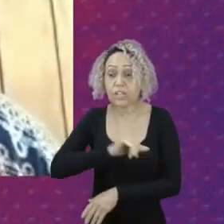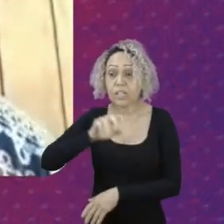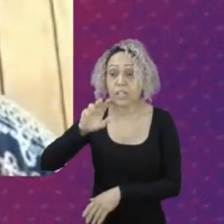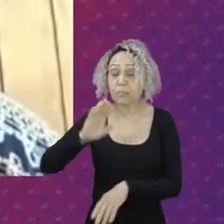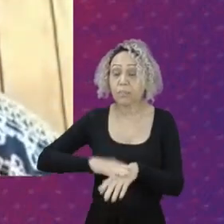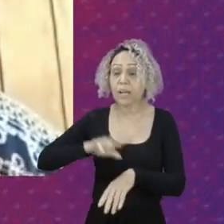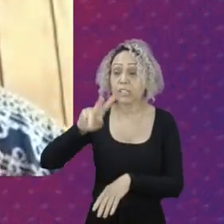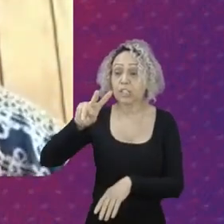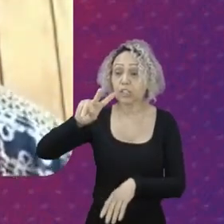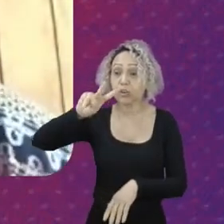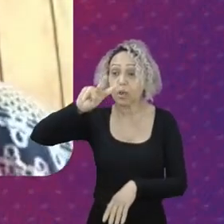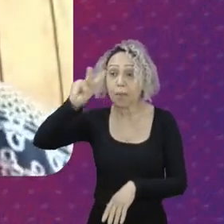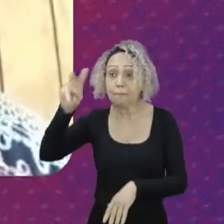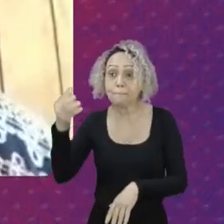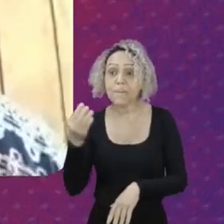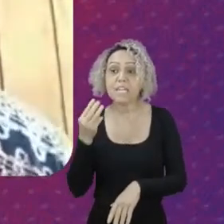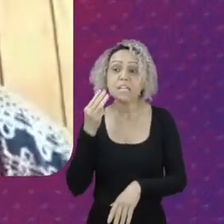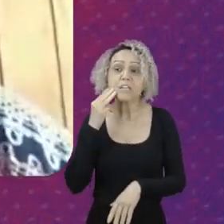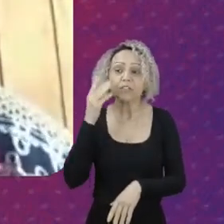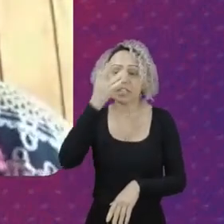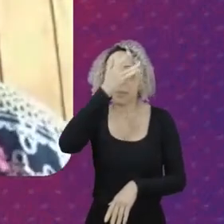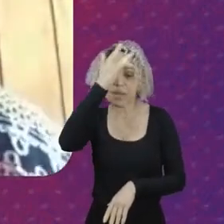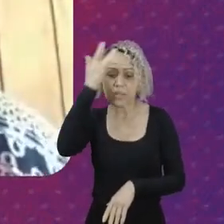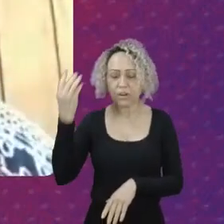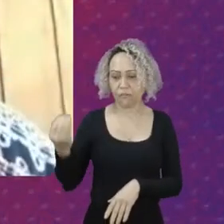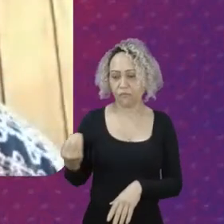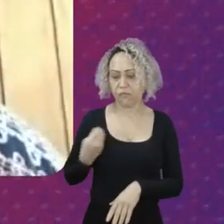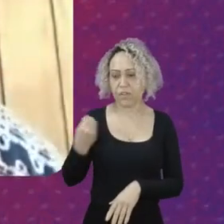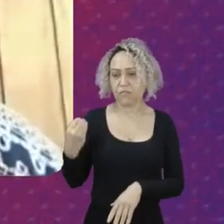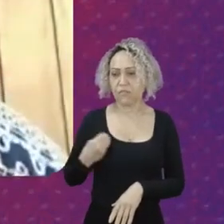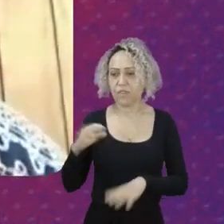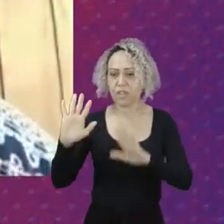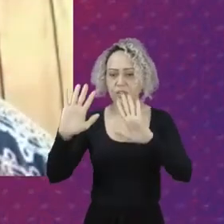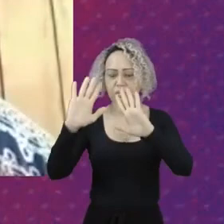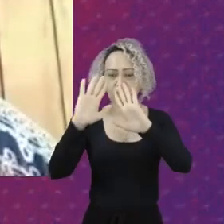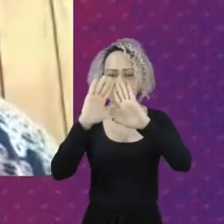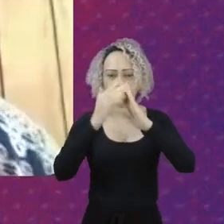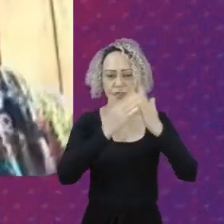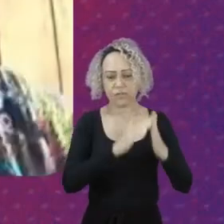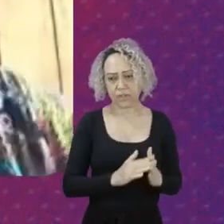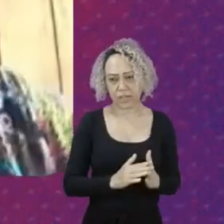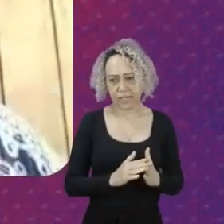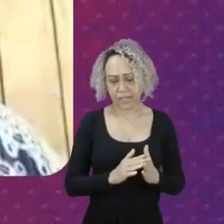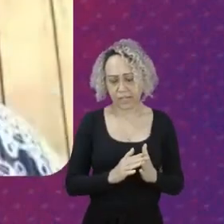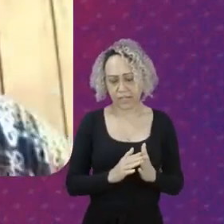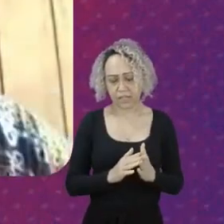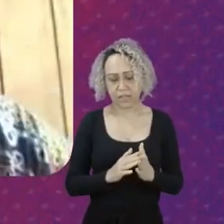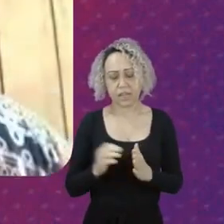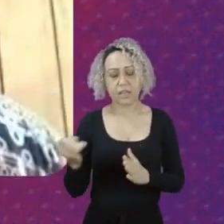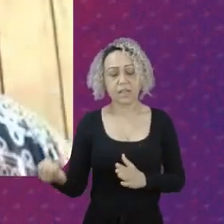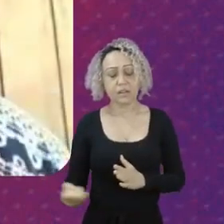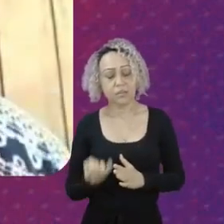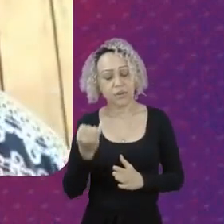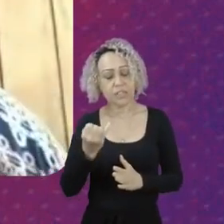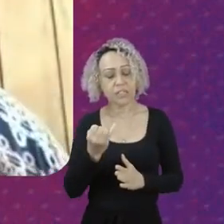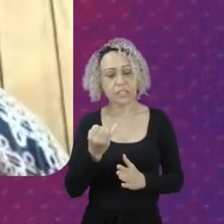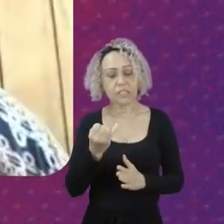Então, é preciso que esse contingente populacional que aumenta, que